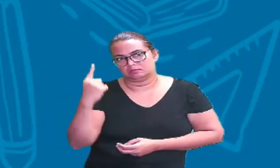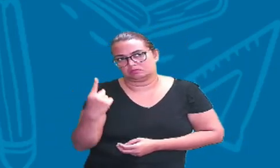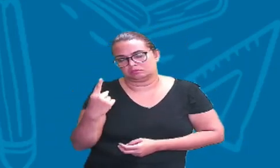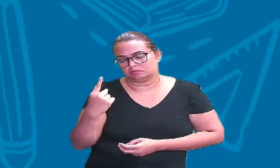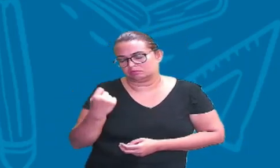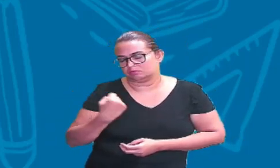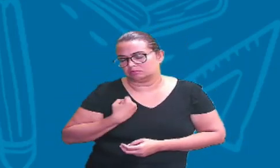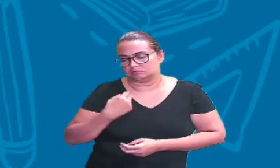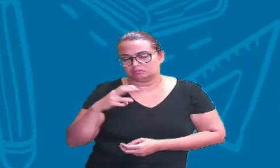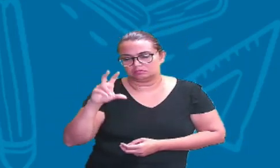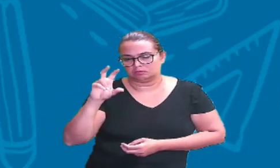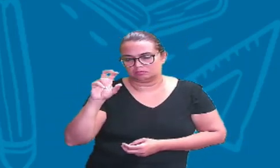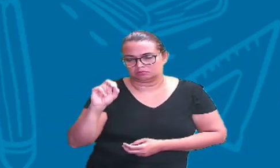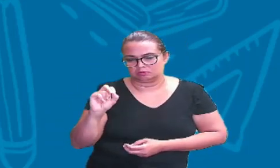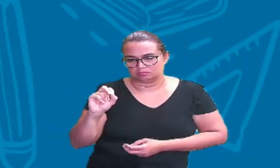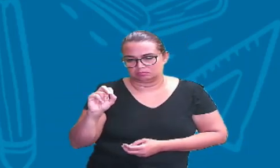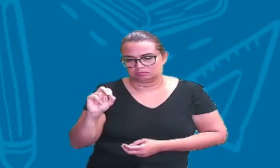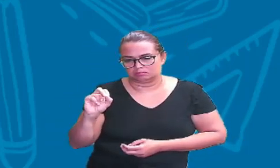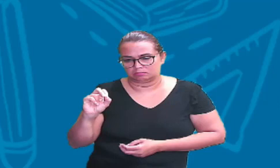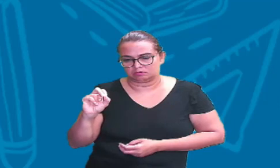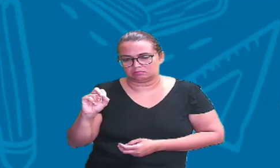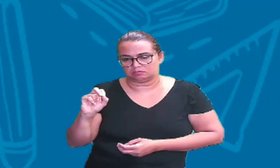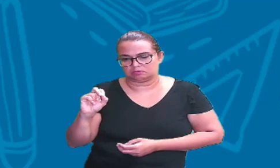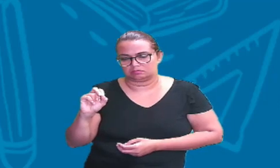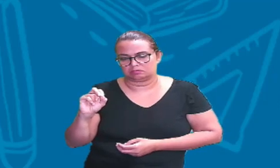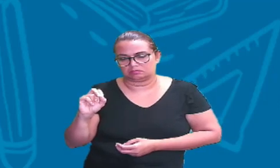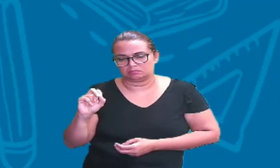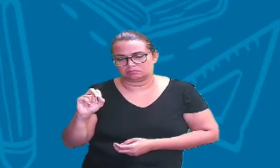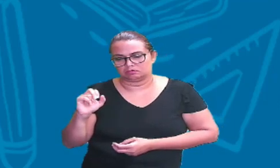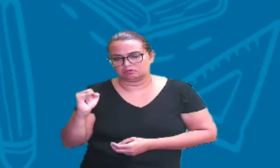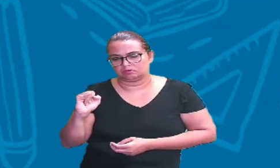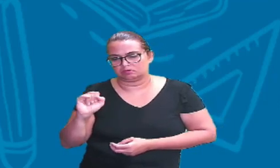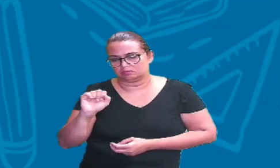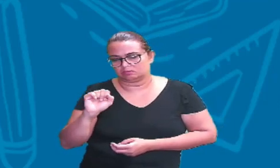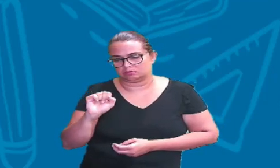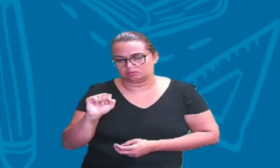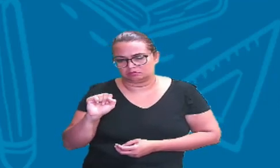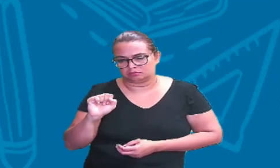ângulo 50. Se eu pegar essa reta S